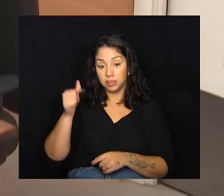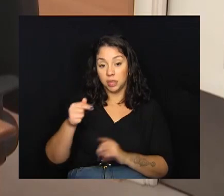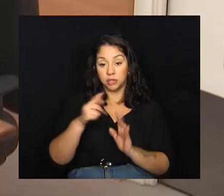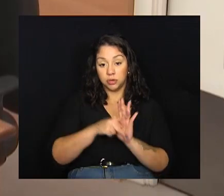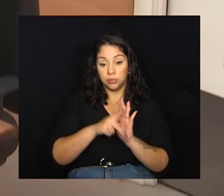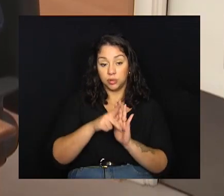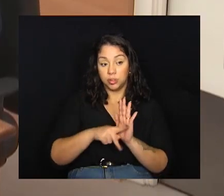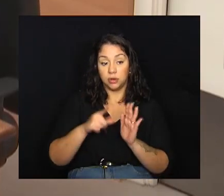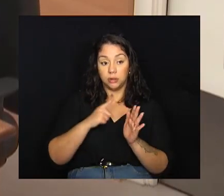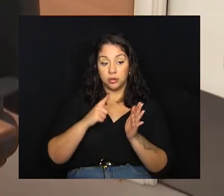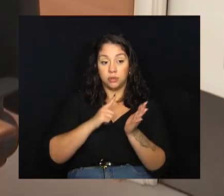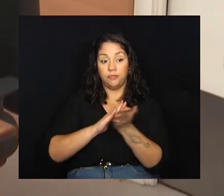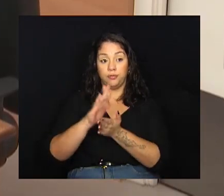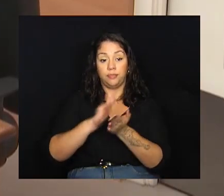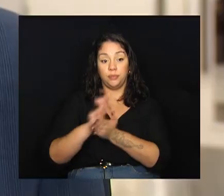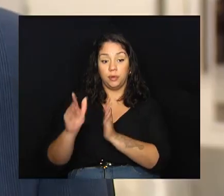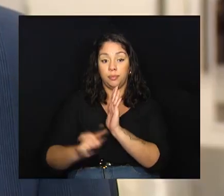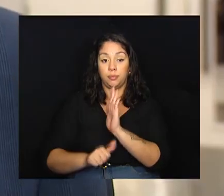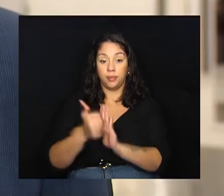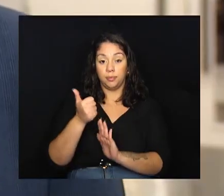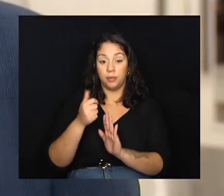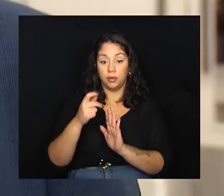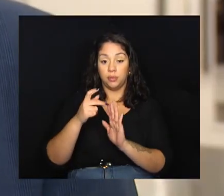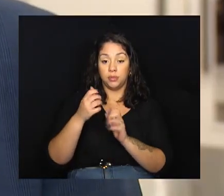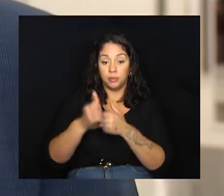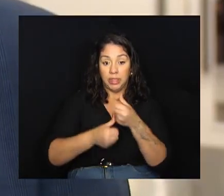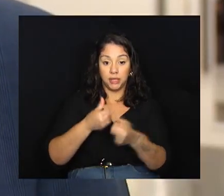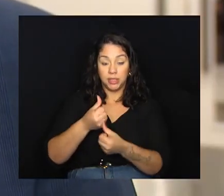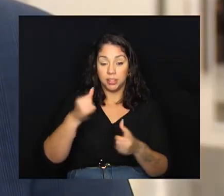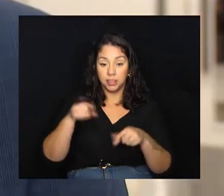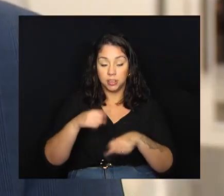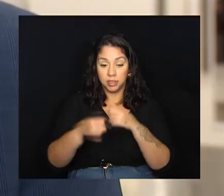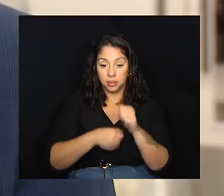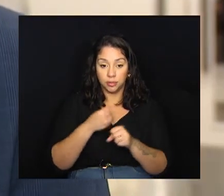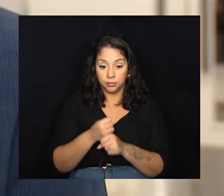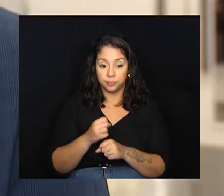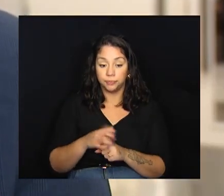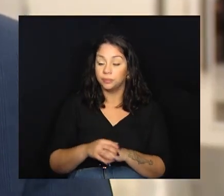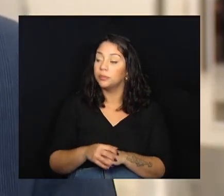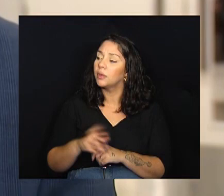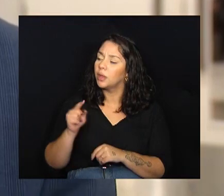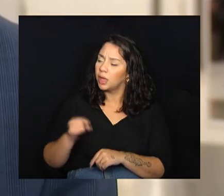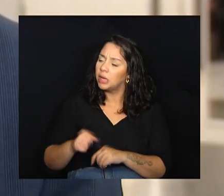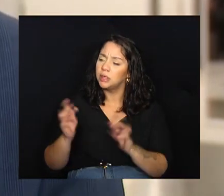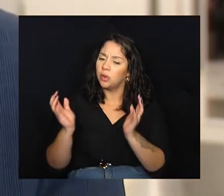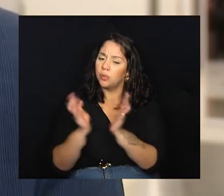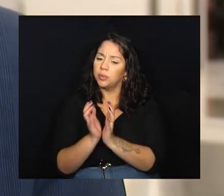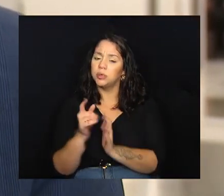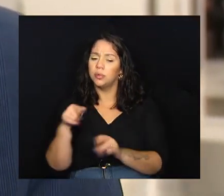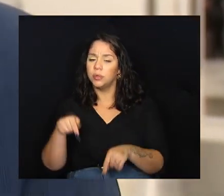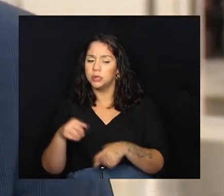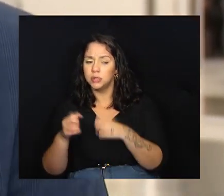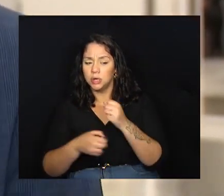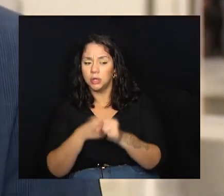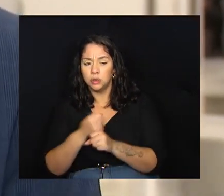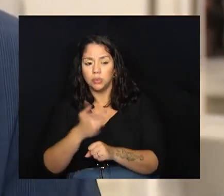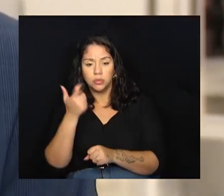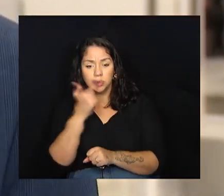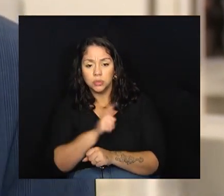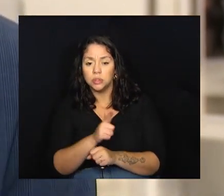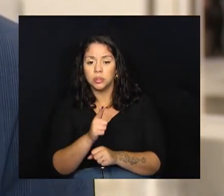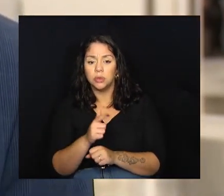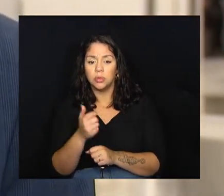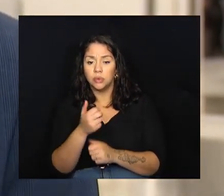comissão no primeiro semestre deste ano e a comissão esse ano conseguiu aprovar e da sequência nos trabalhos de sete